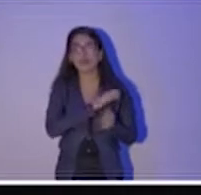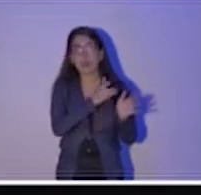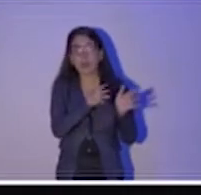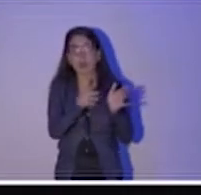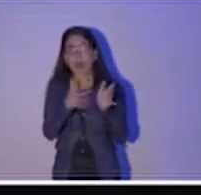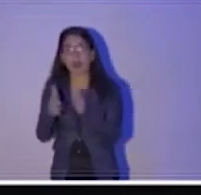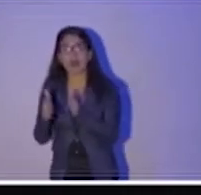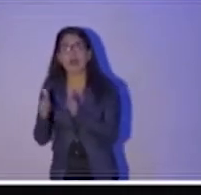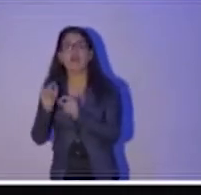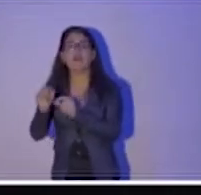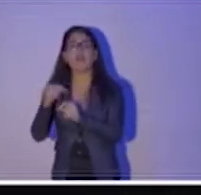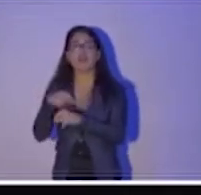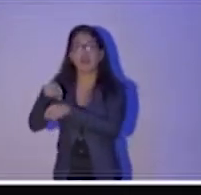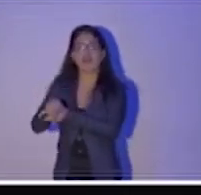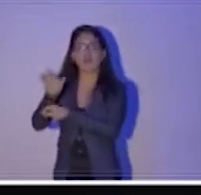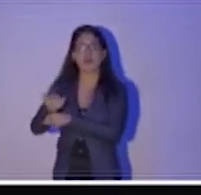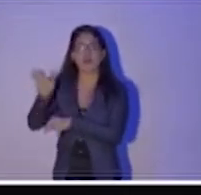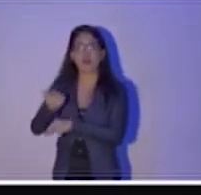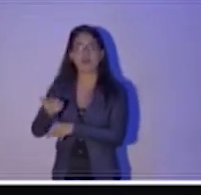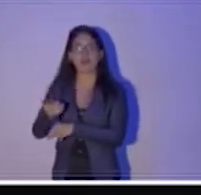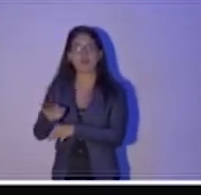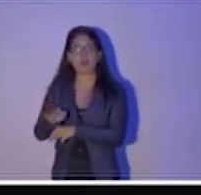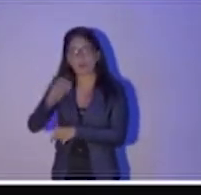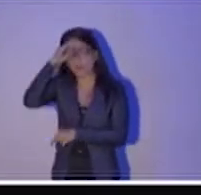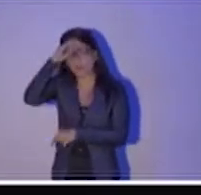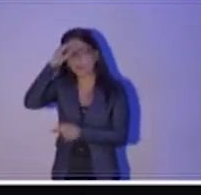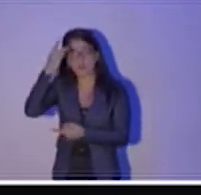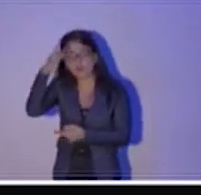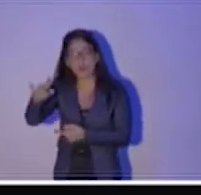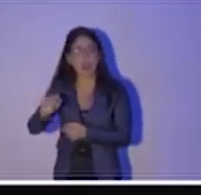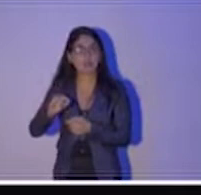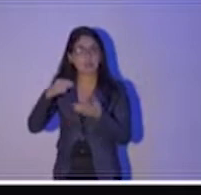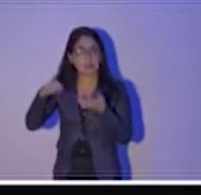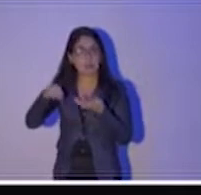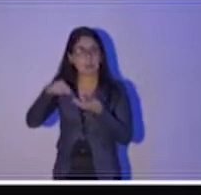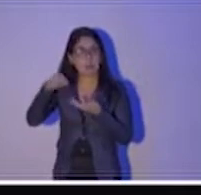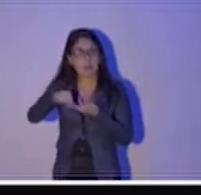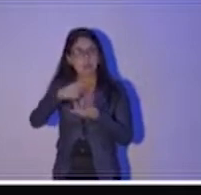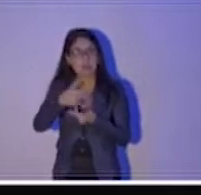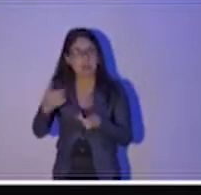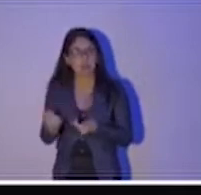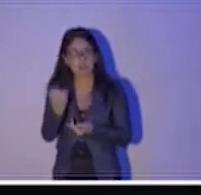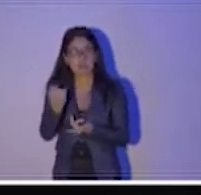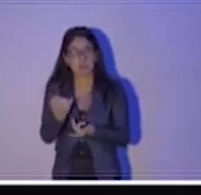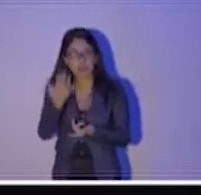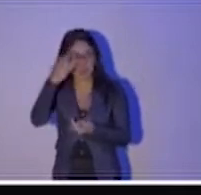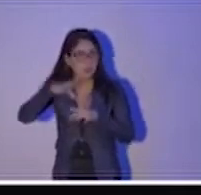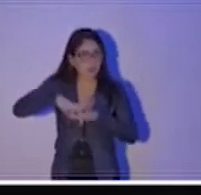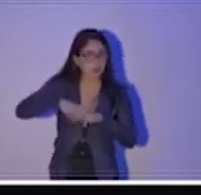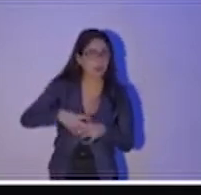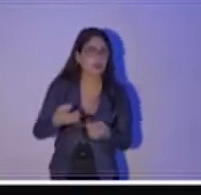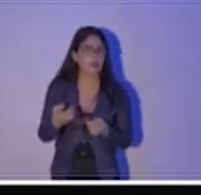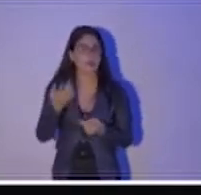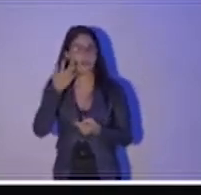que é básico, o que é necessário, o que é importante para a educação, para a sua formação, sem saber matemática, sem